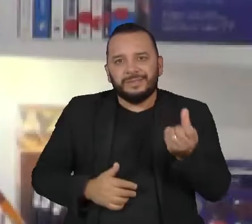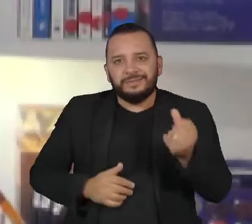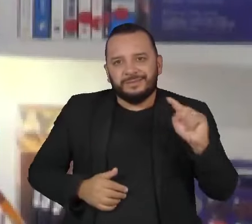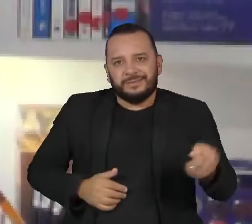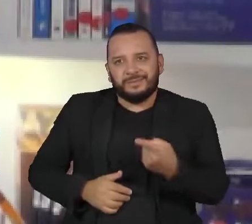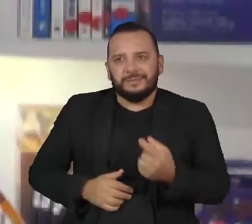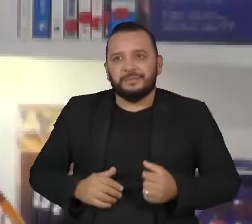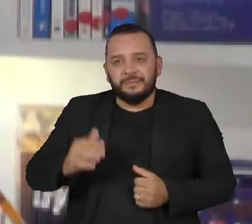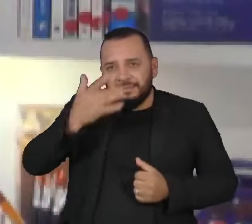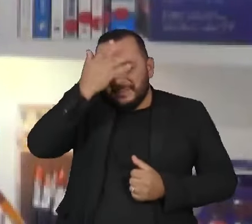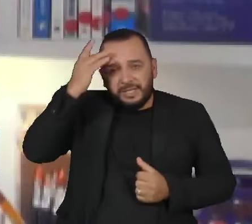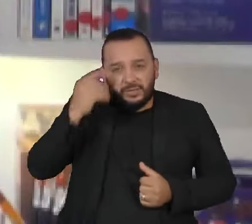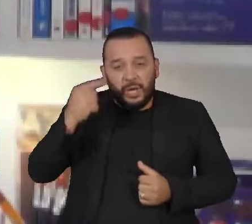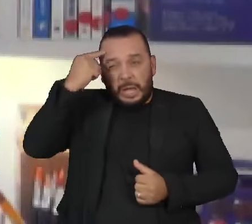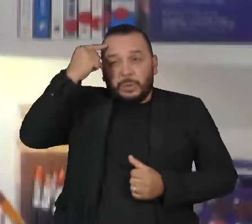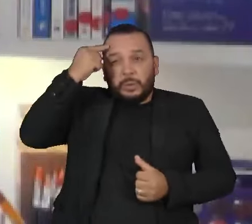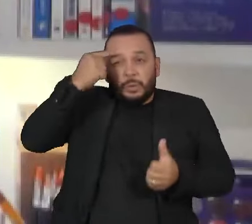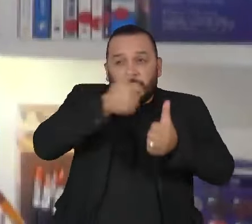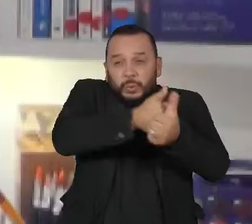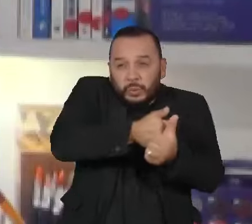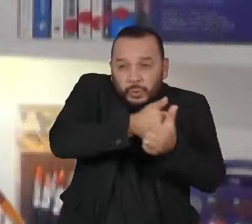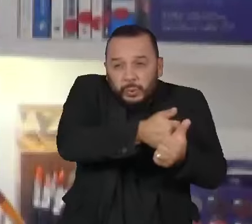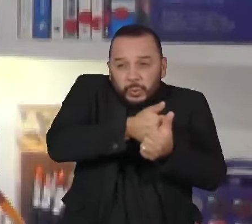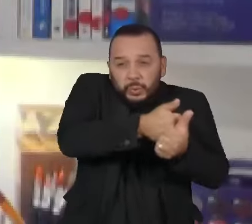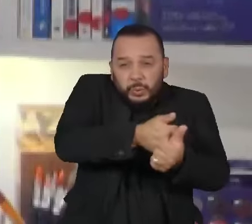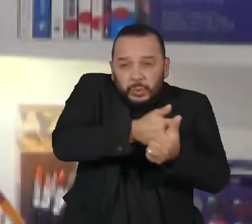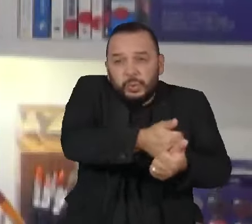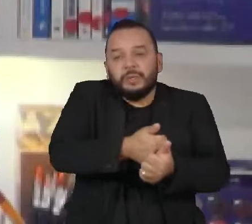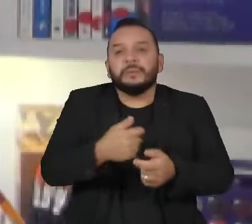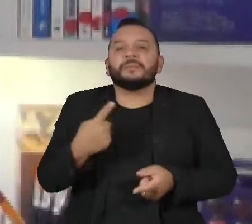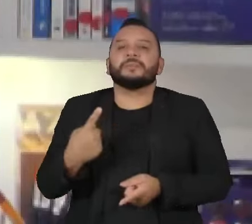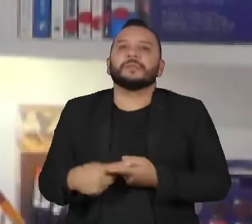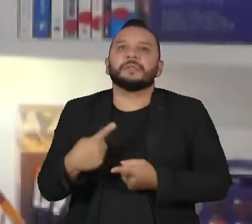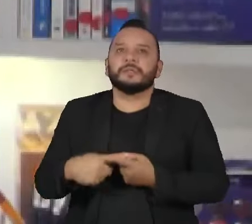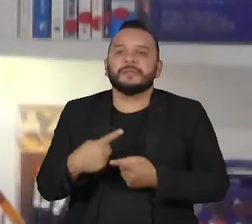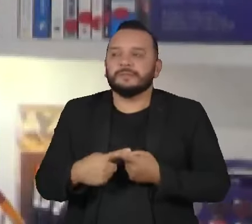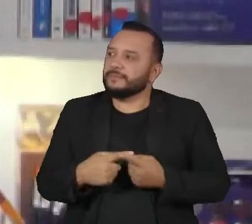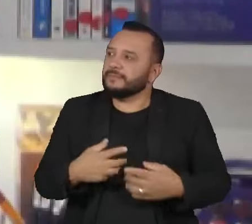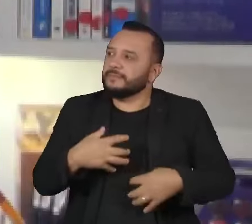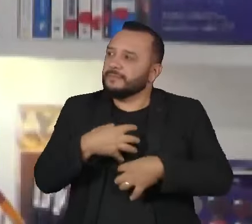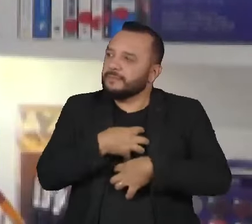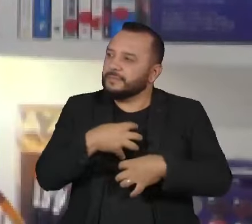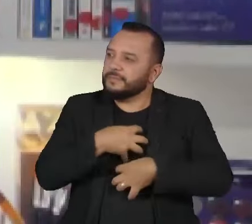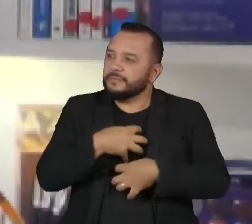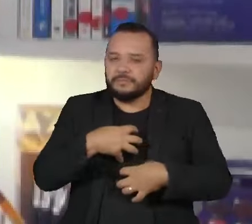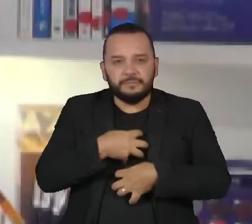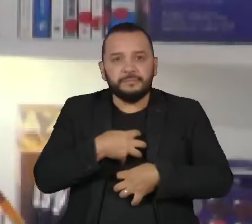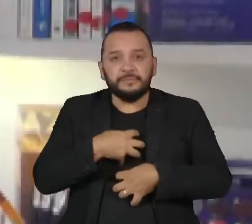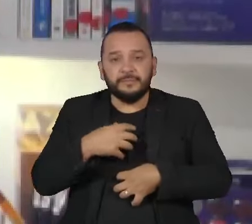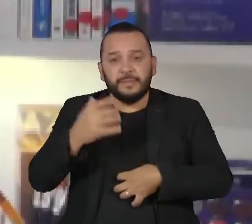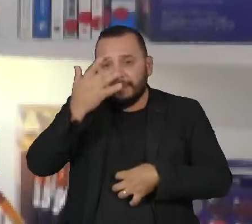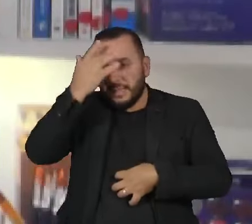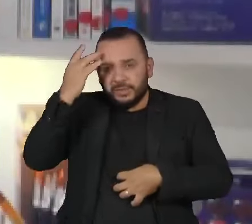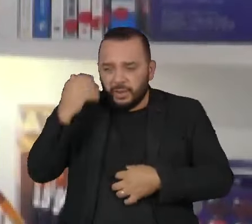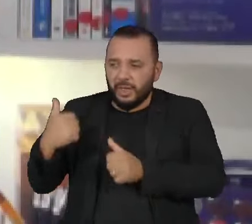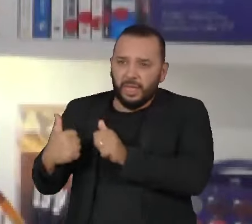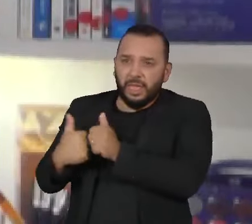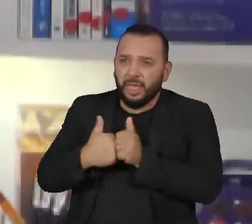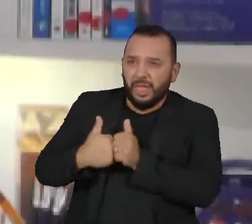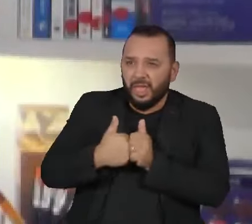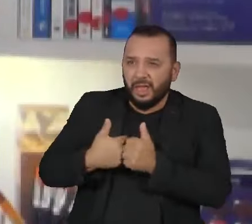a perseguição, aumentou porque trouxe uma questão subjetiva que é um sentimento de perseguição. Mas o